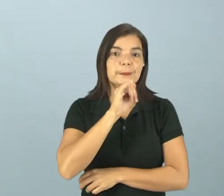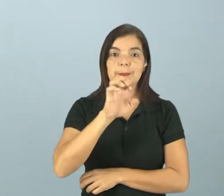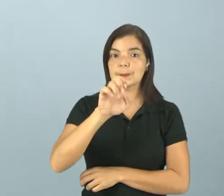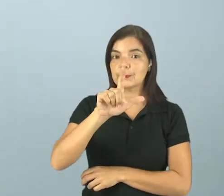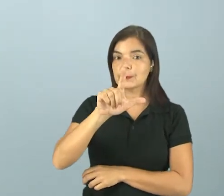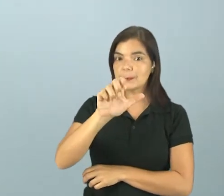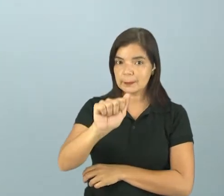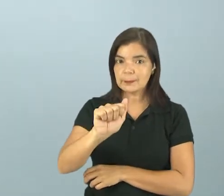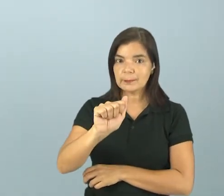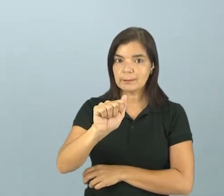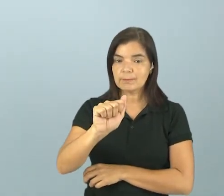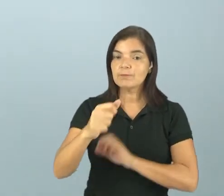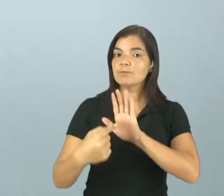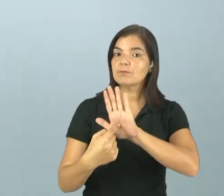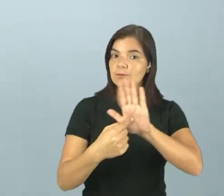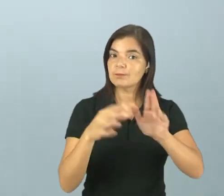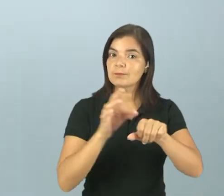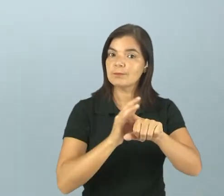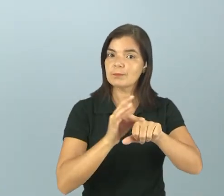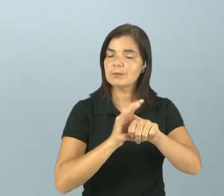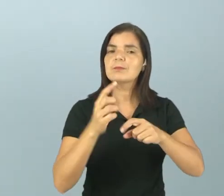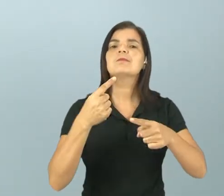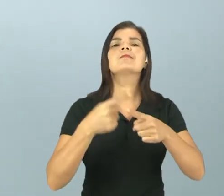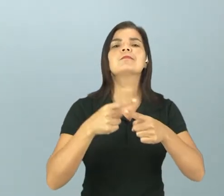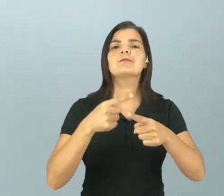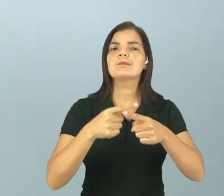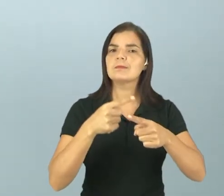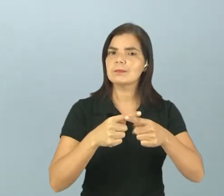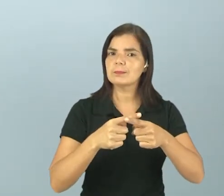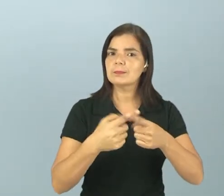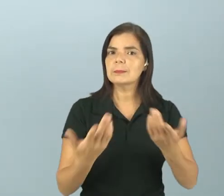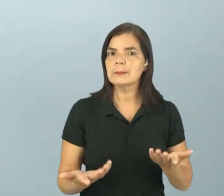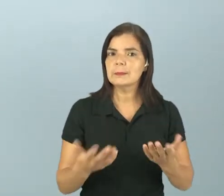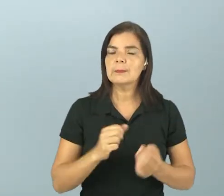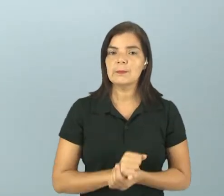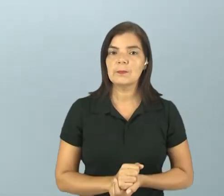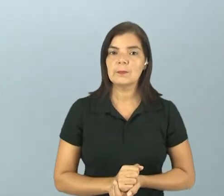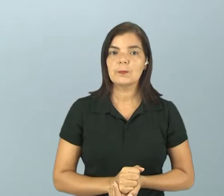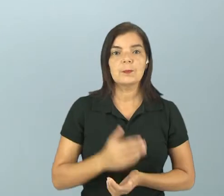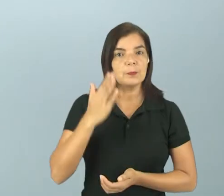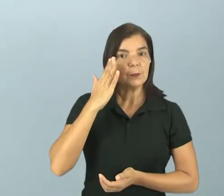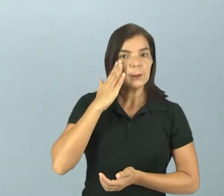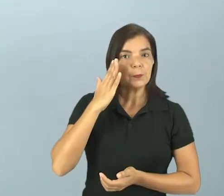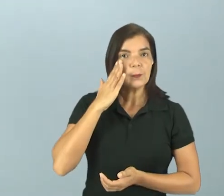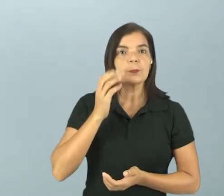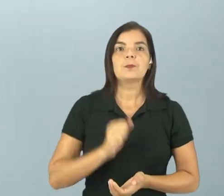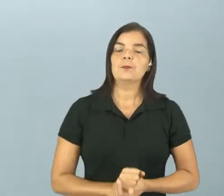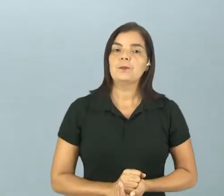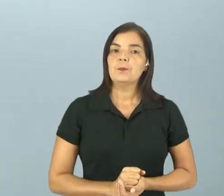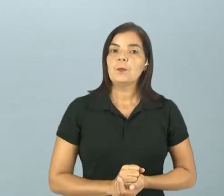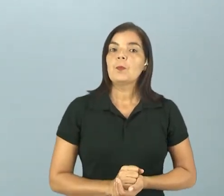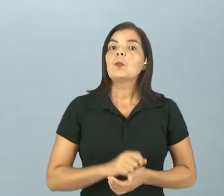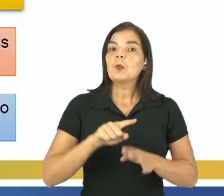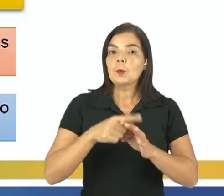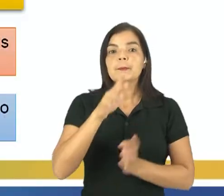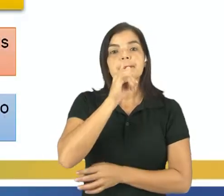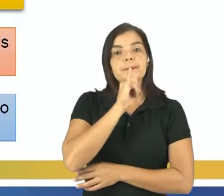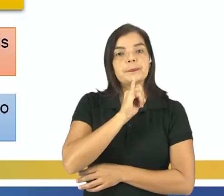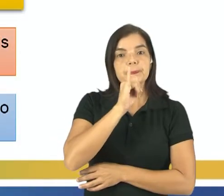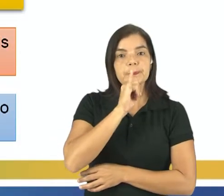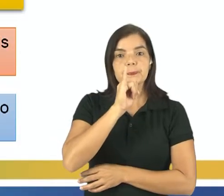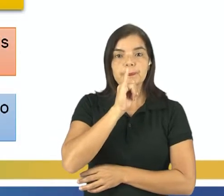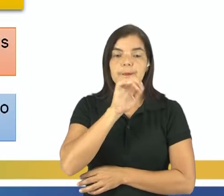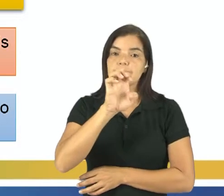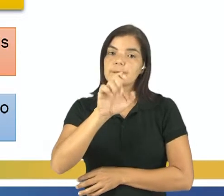ela destacado em negrito. Por que esse destaque? Vamos entender. De acordo com o exemplo,